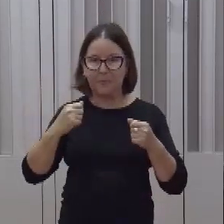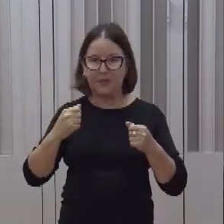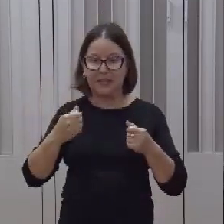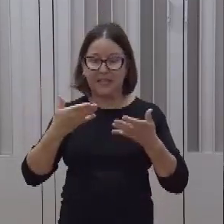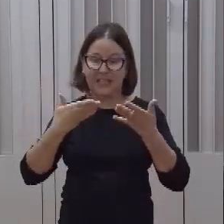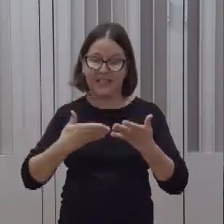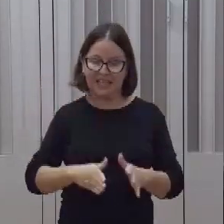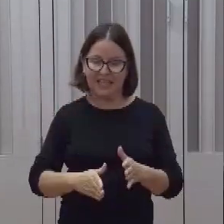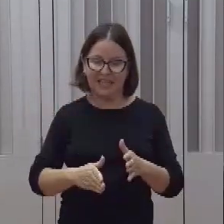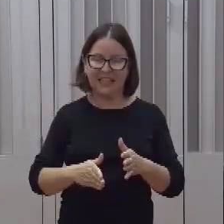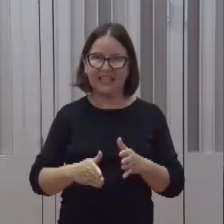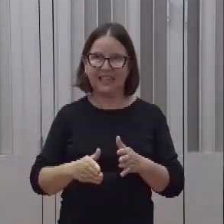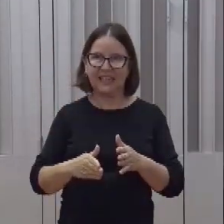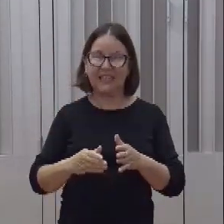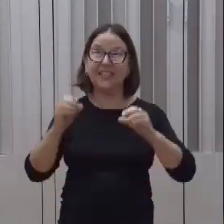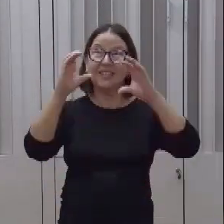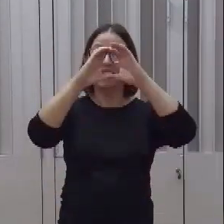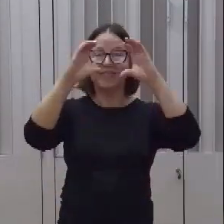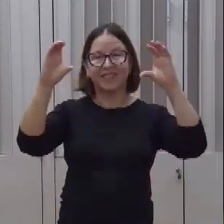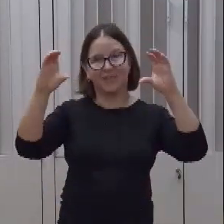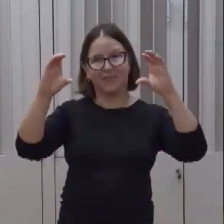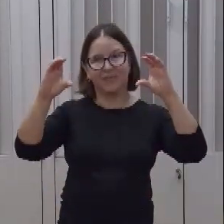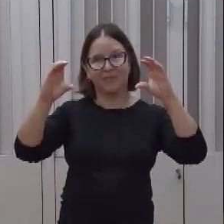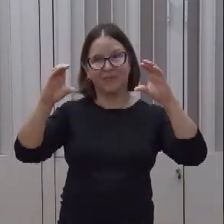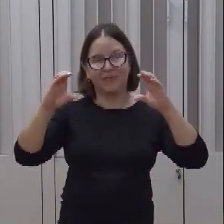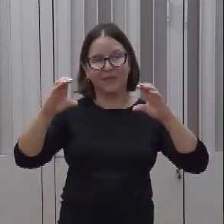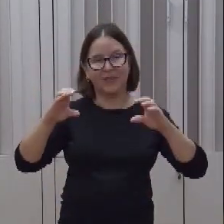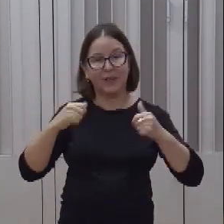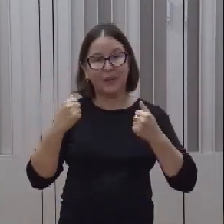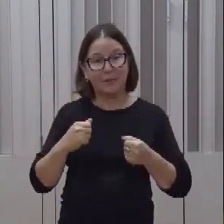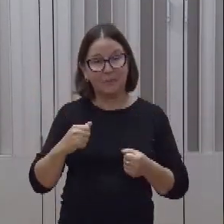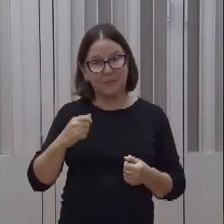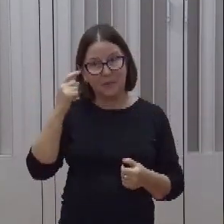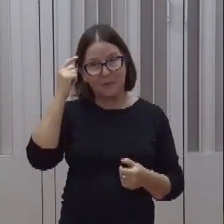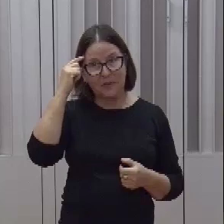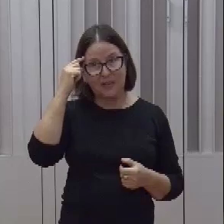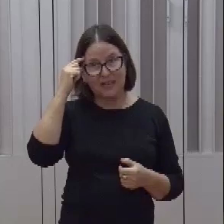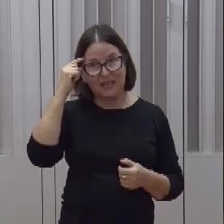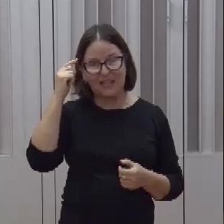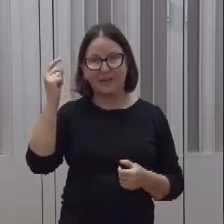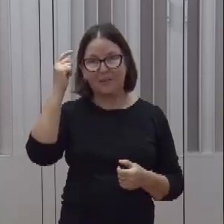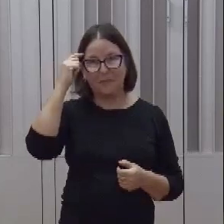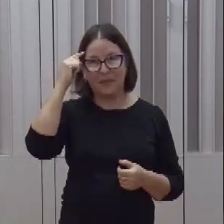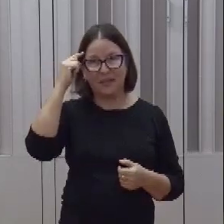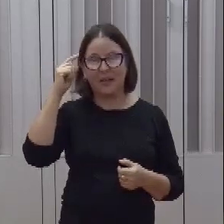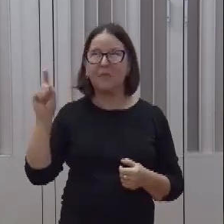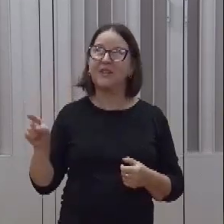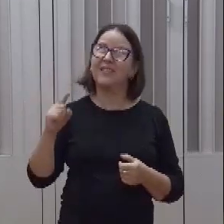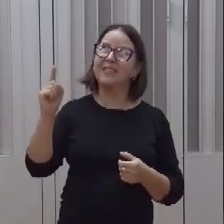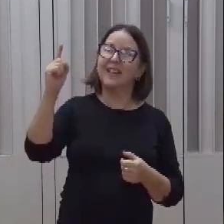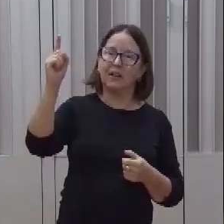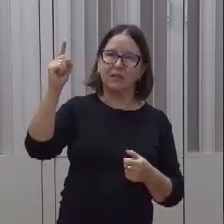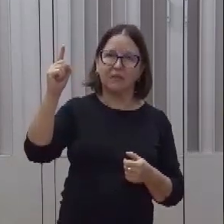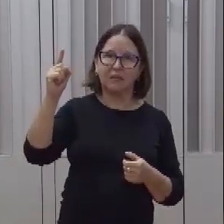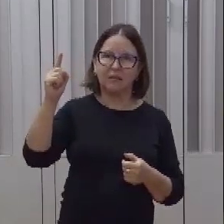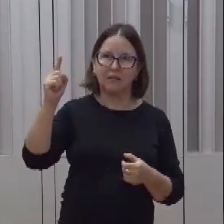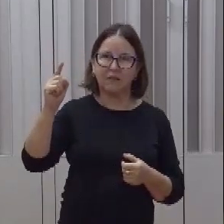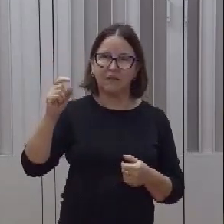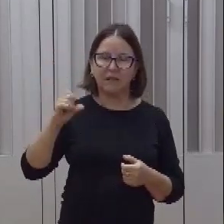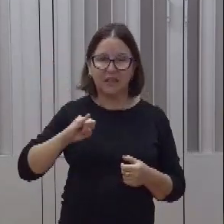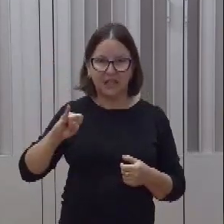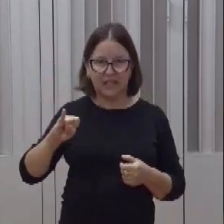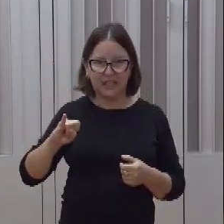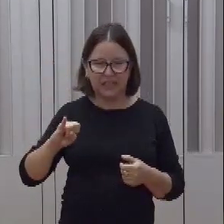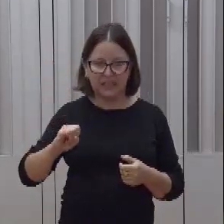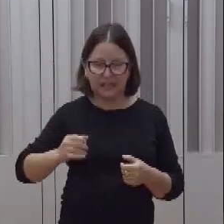E ela tem que pensar os pensamentos do alto. se ela rastejar nos